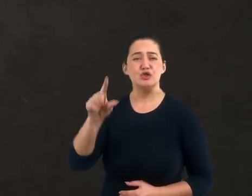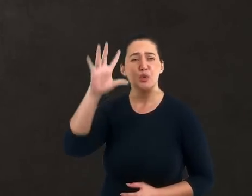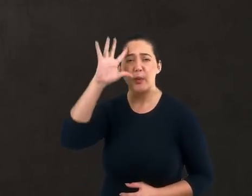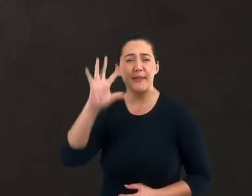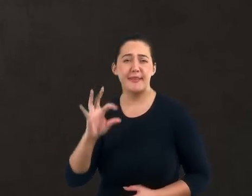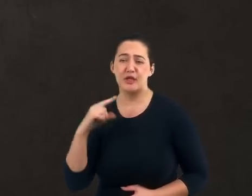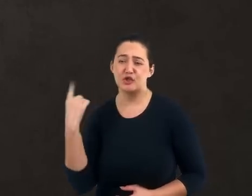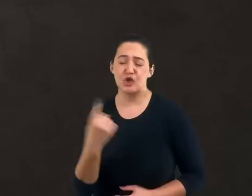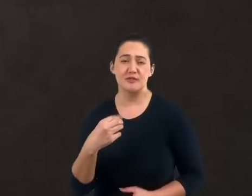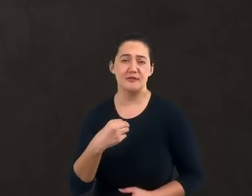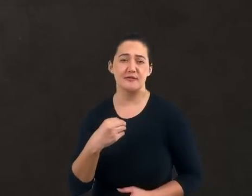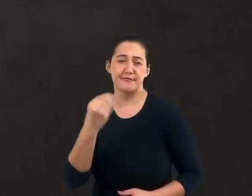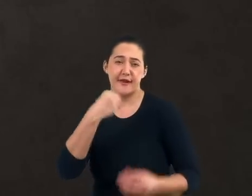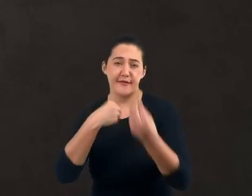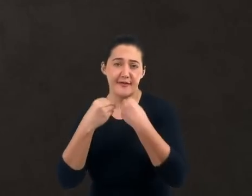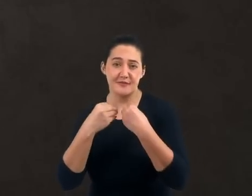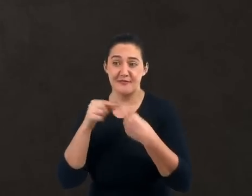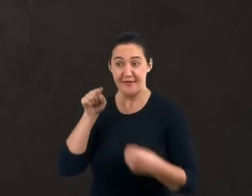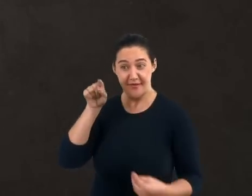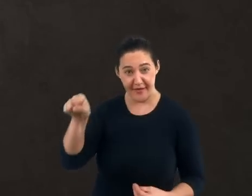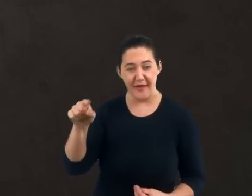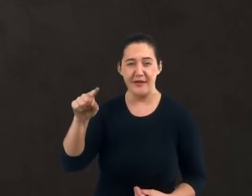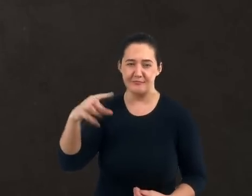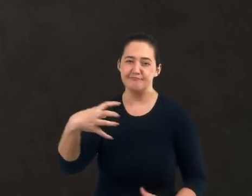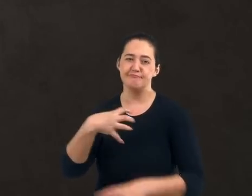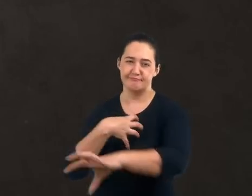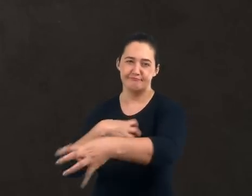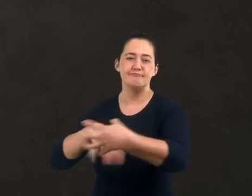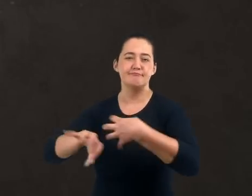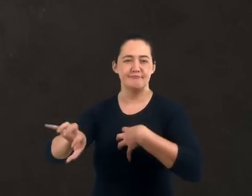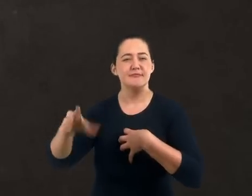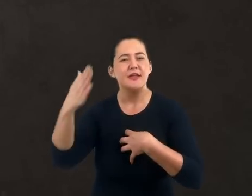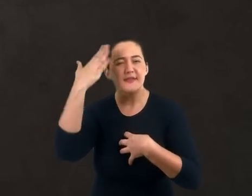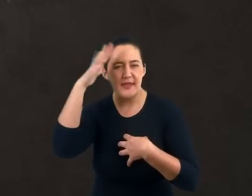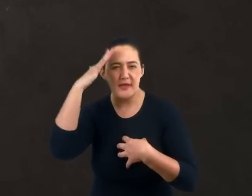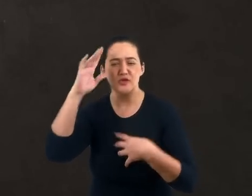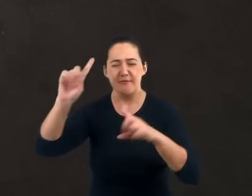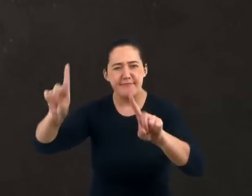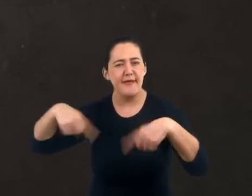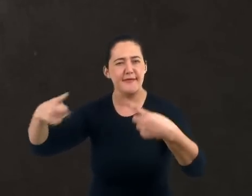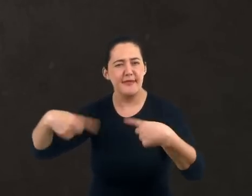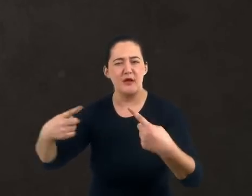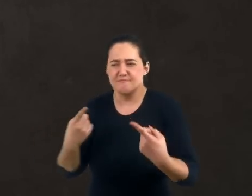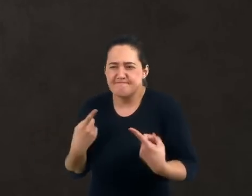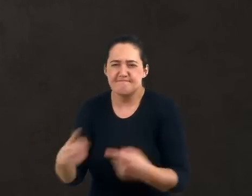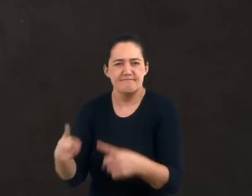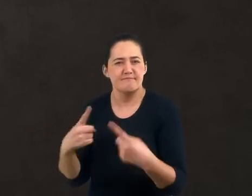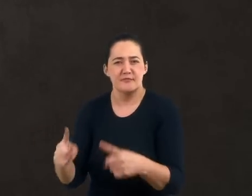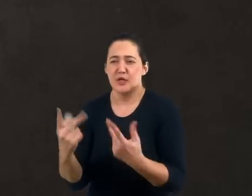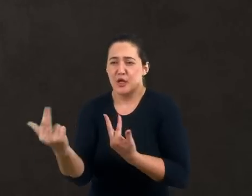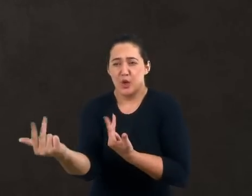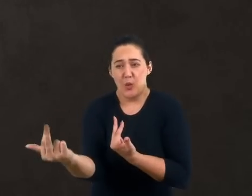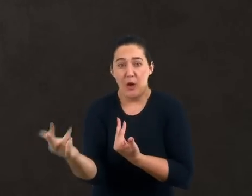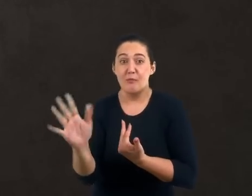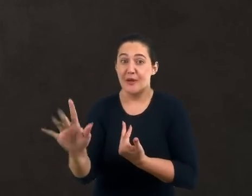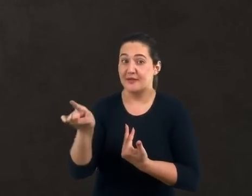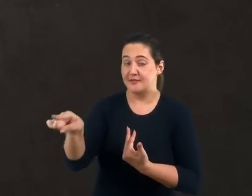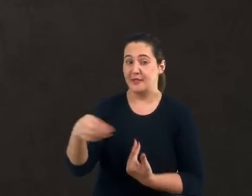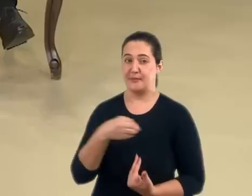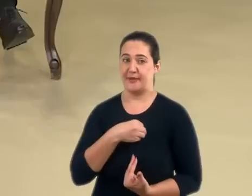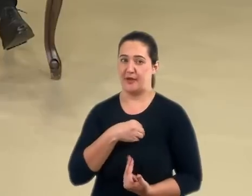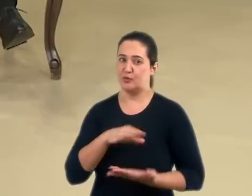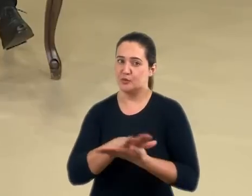fraquezas, mas um que foi tentado em todas as coisas, como nós, mas sem pecado. Hebreus 4, versículo